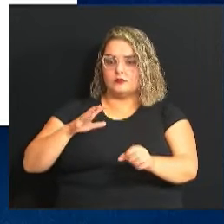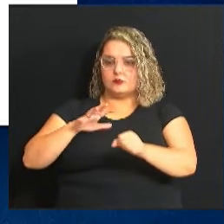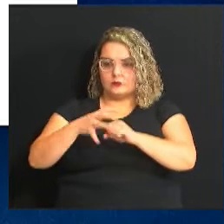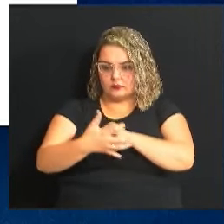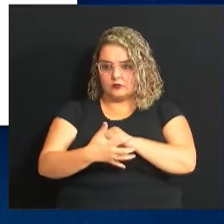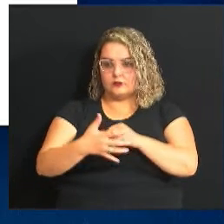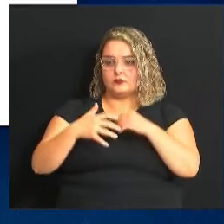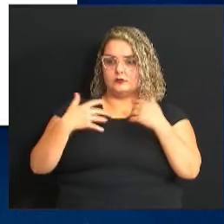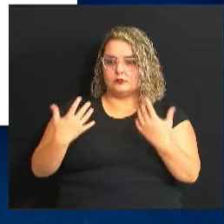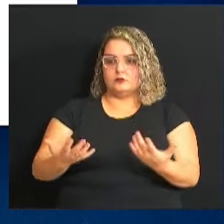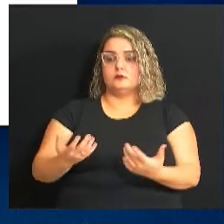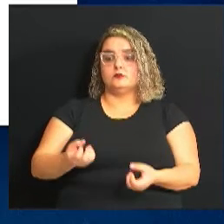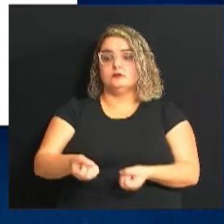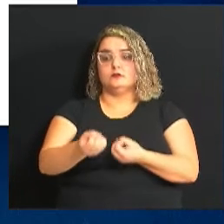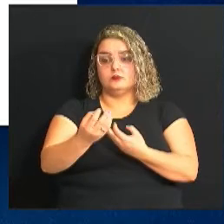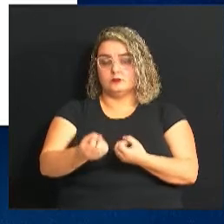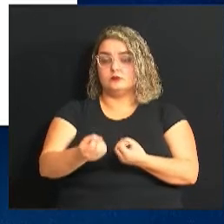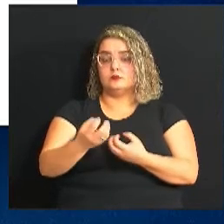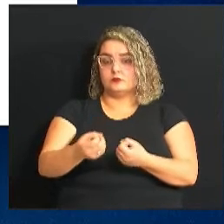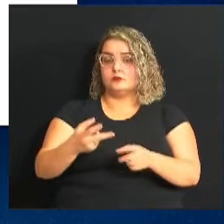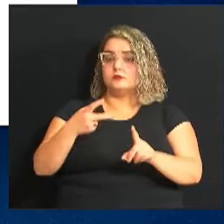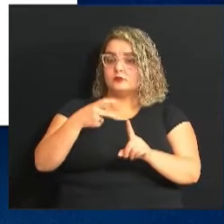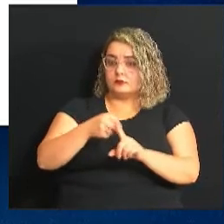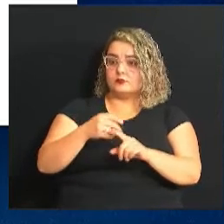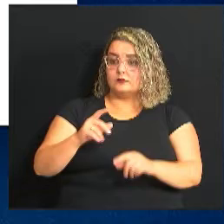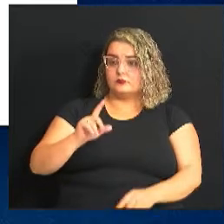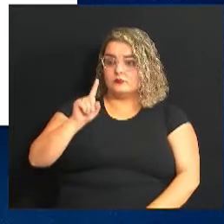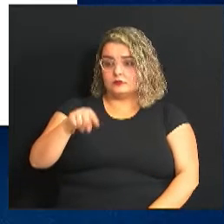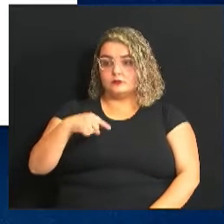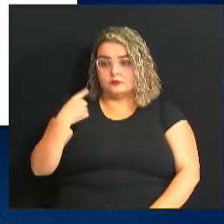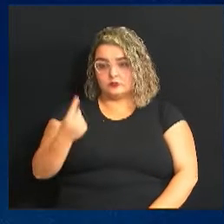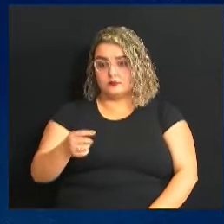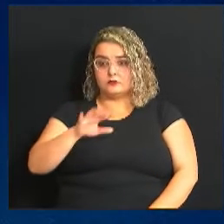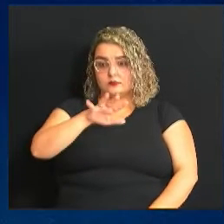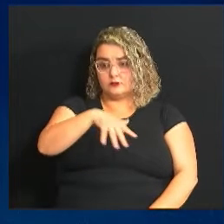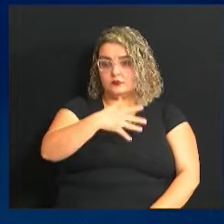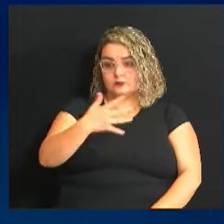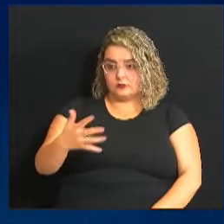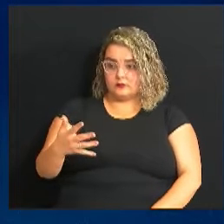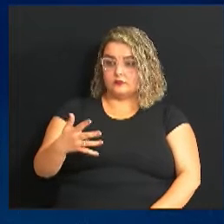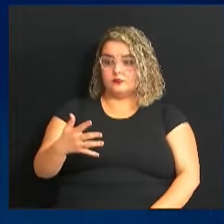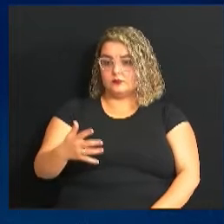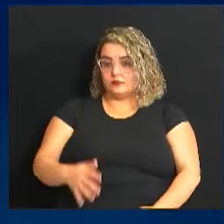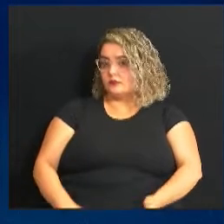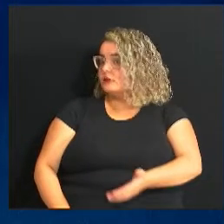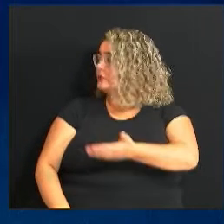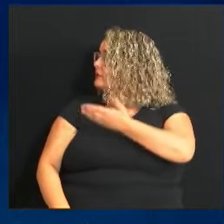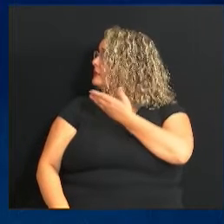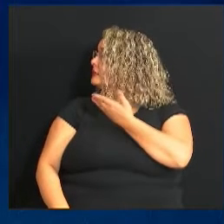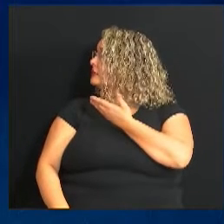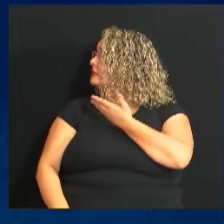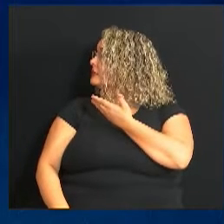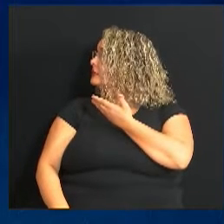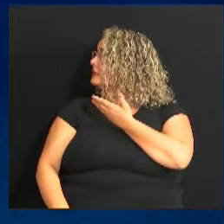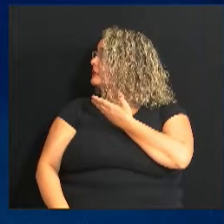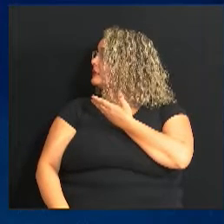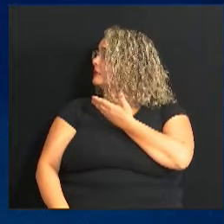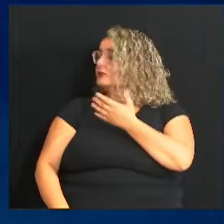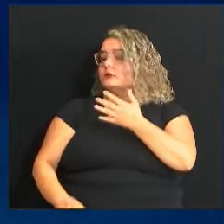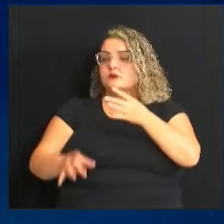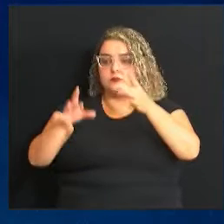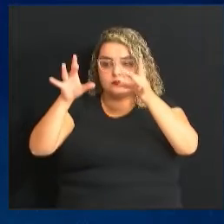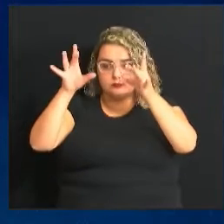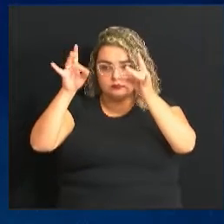Então, esses são os dados da vacinação. E depois, numa outra tabela dentro desse boletim, olha, são